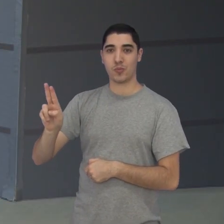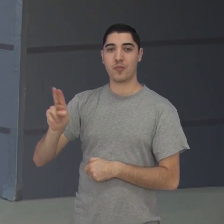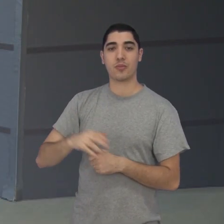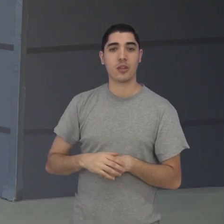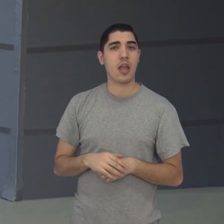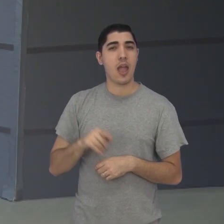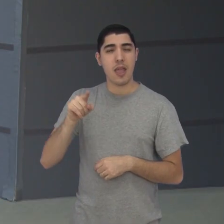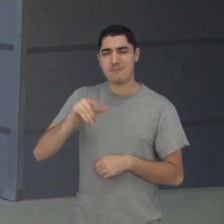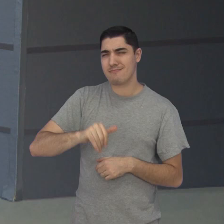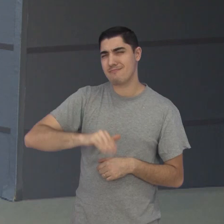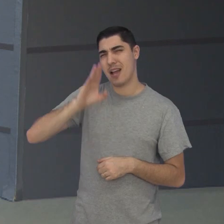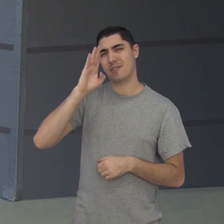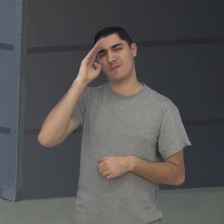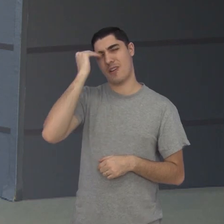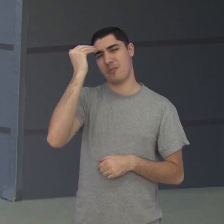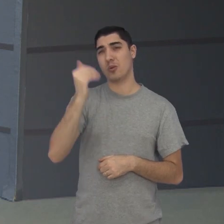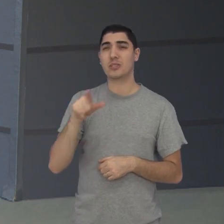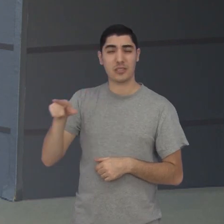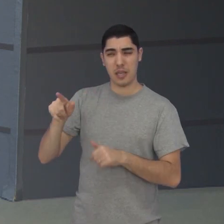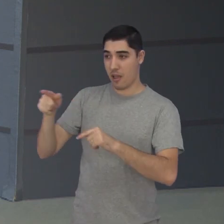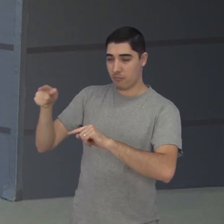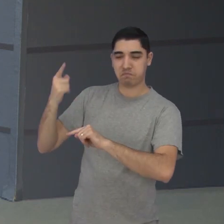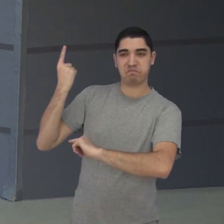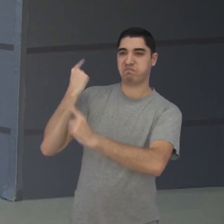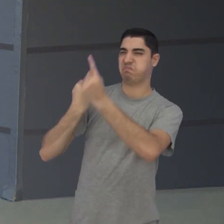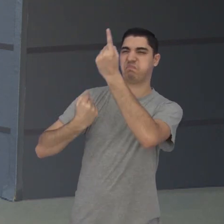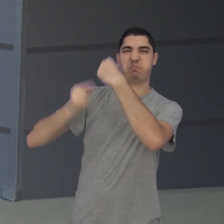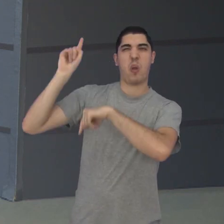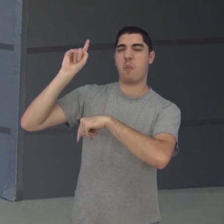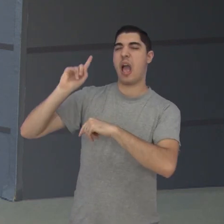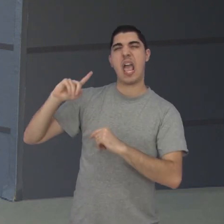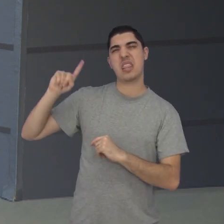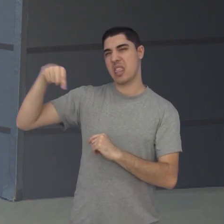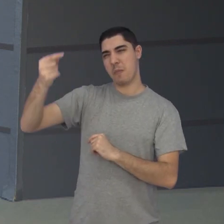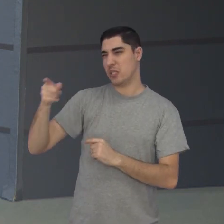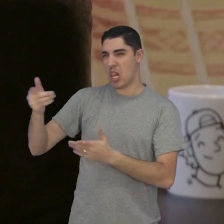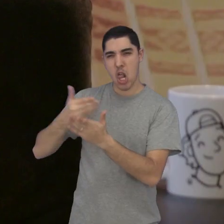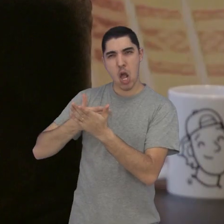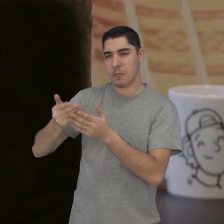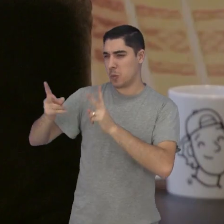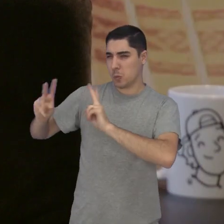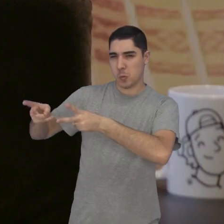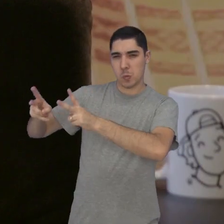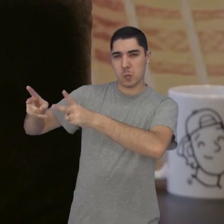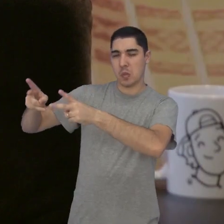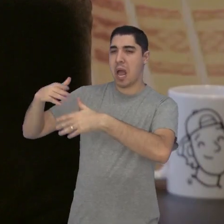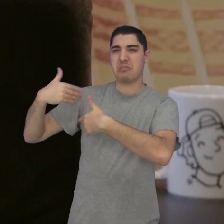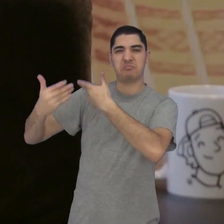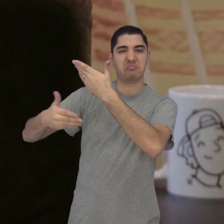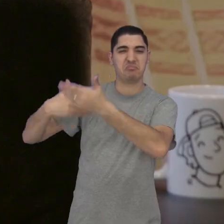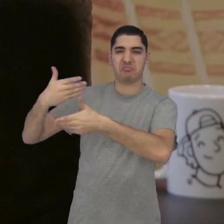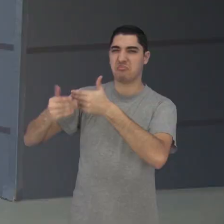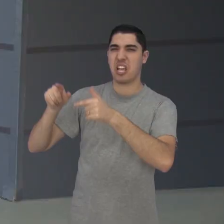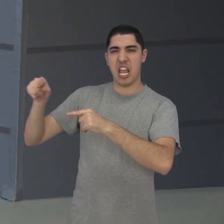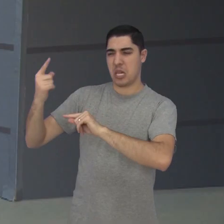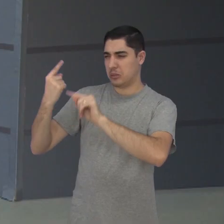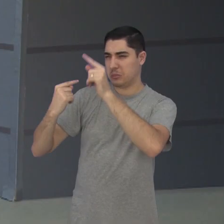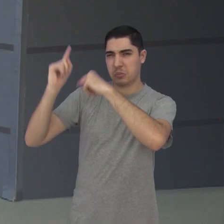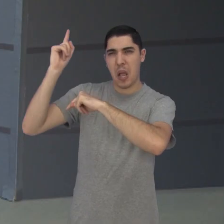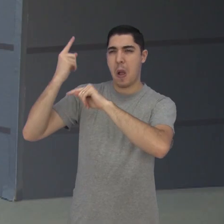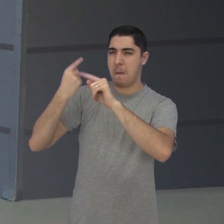do cinema nacional. E deslanchou a carreira do Mazzaropi. A partir daquele momento, ele falou: não, agora dá para... E foi indo, um